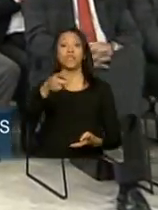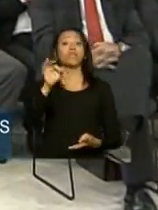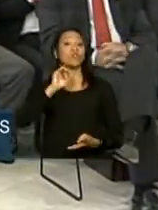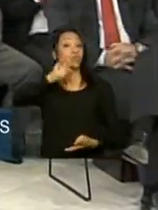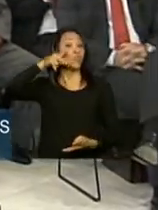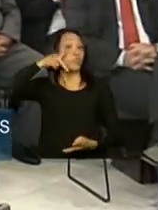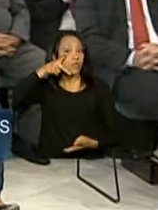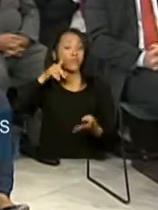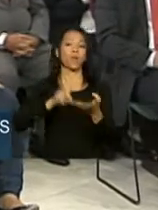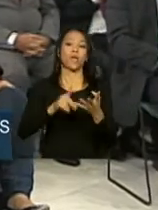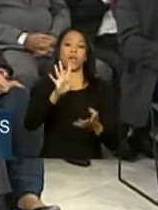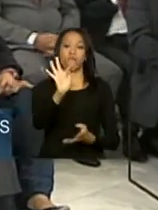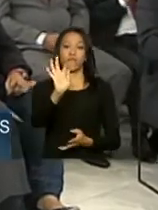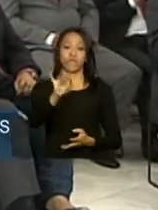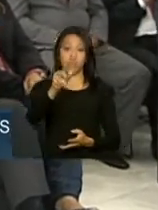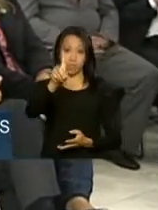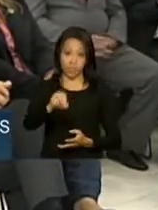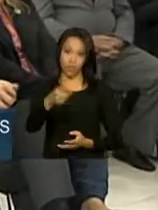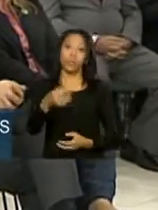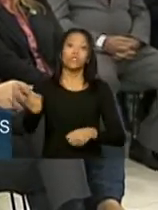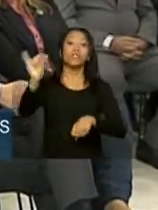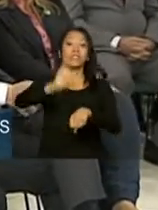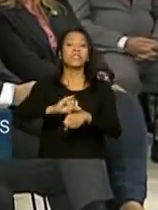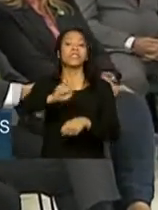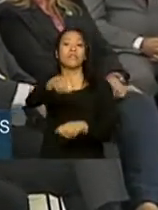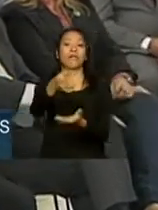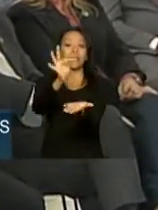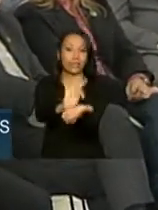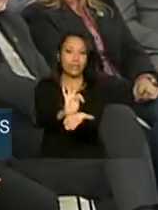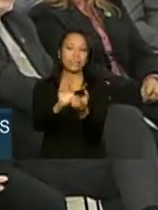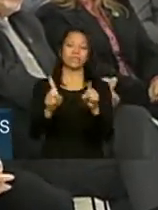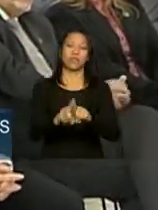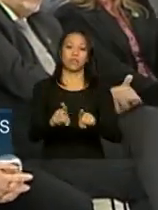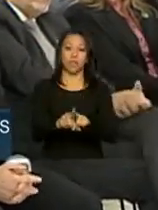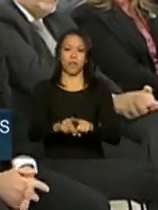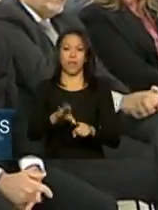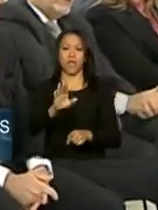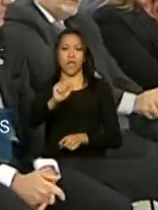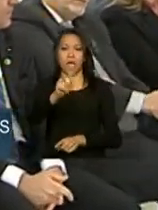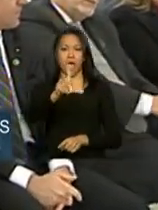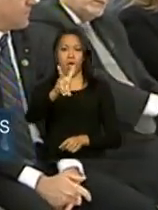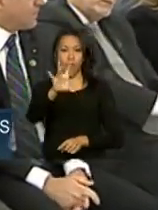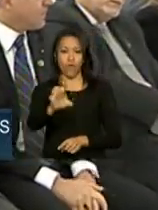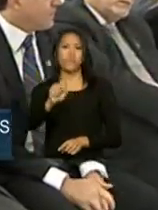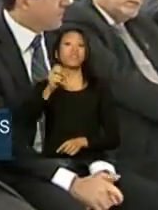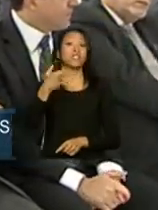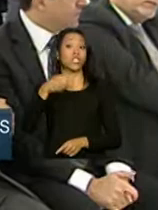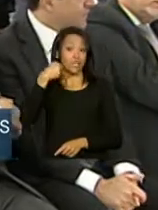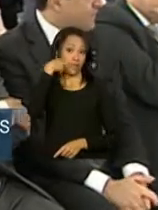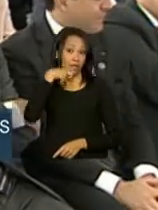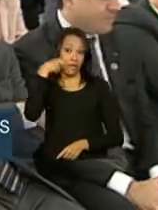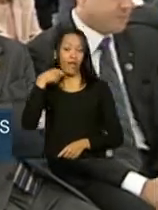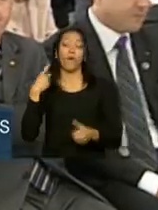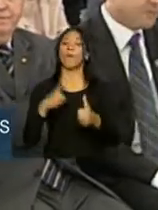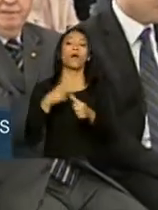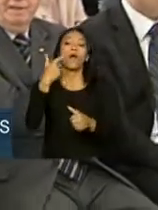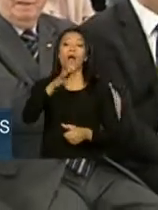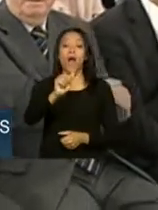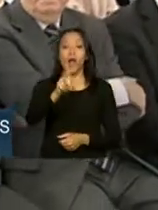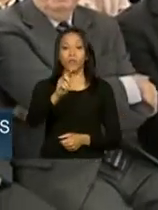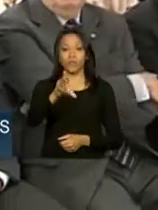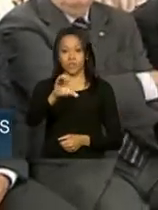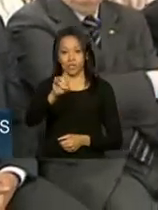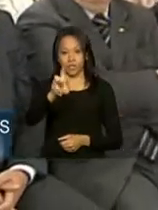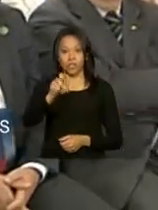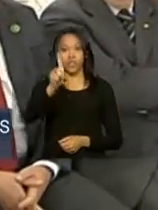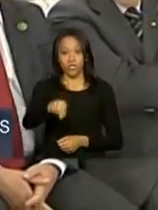Pessoa, Firmino Filho de Teresina, Carlos Eduardo Alves de Natal, Alcides Bernal de